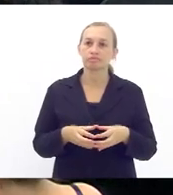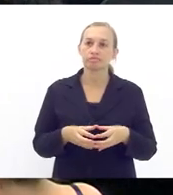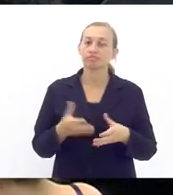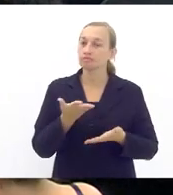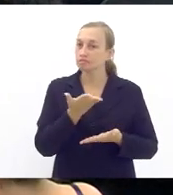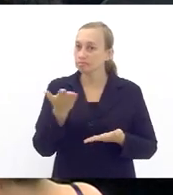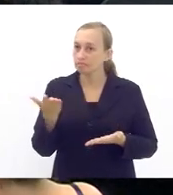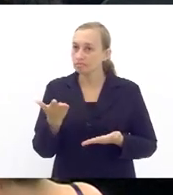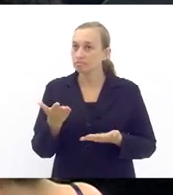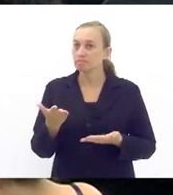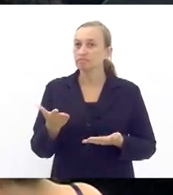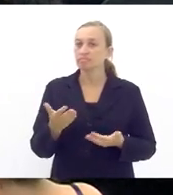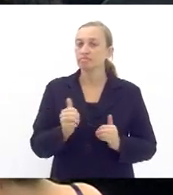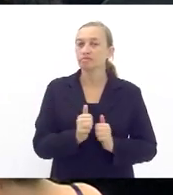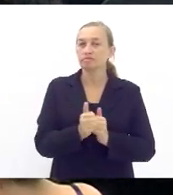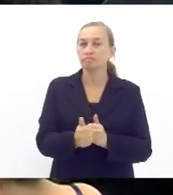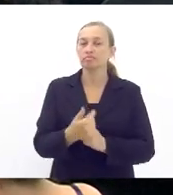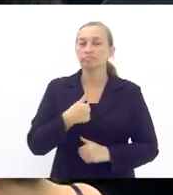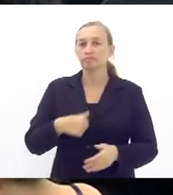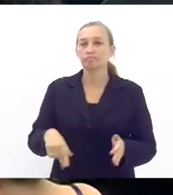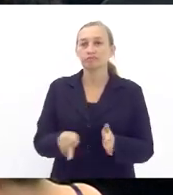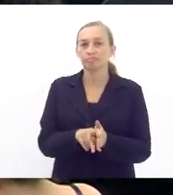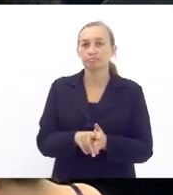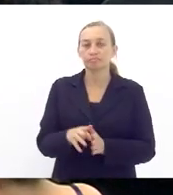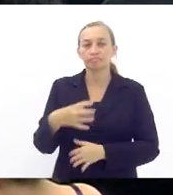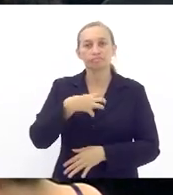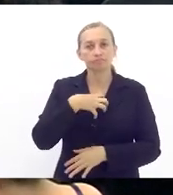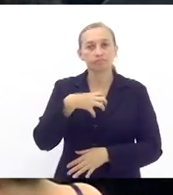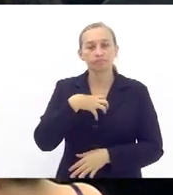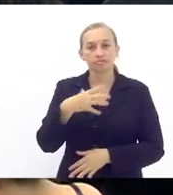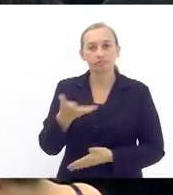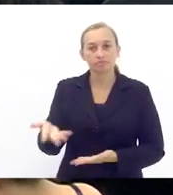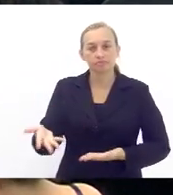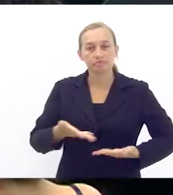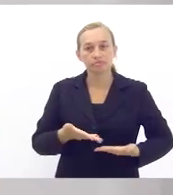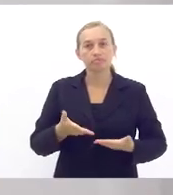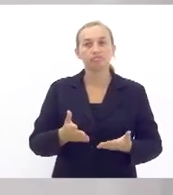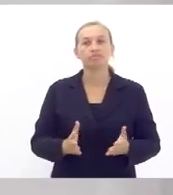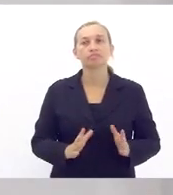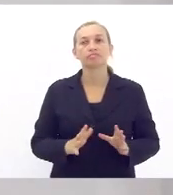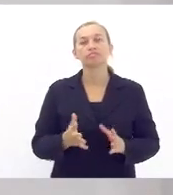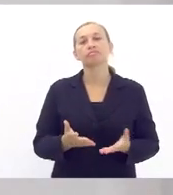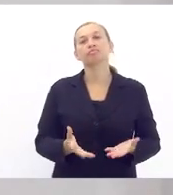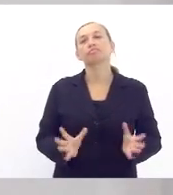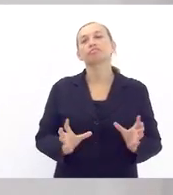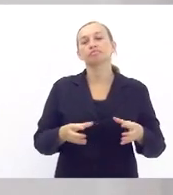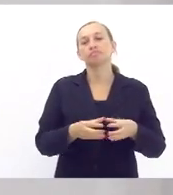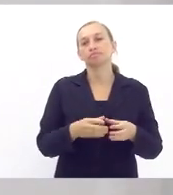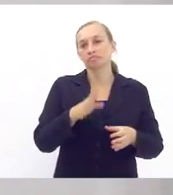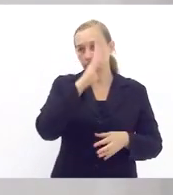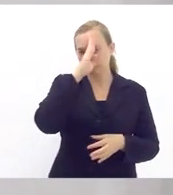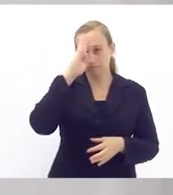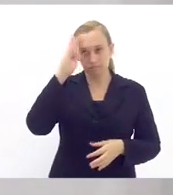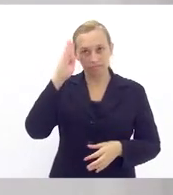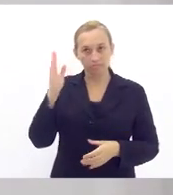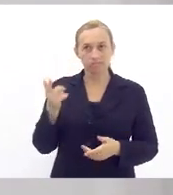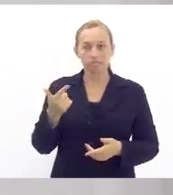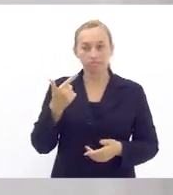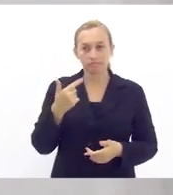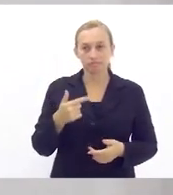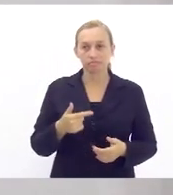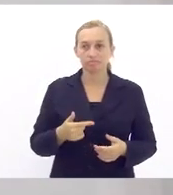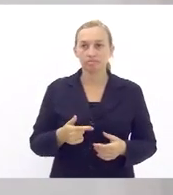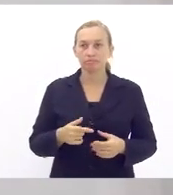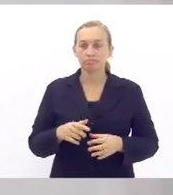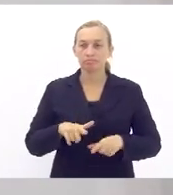excelentes presidem e da qual eu faço parte no sentido de convocar a comunidade acadêmica para receber as demandas e fazer os encaminhamentos